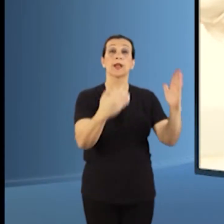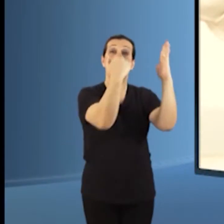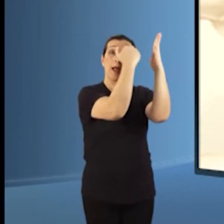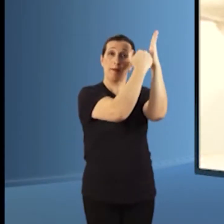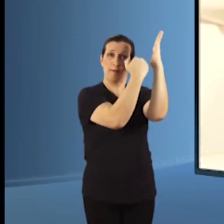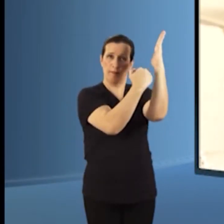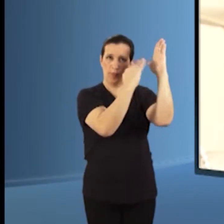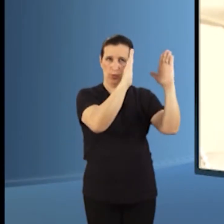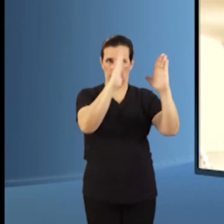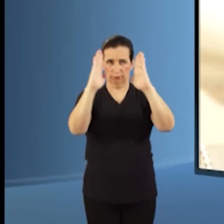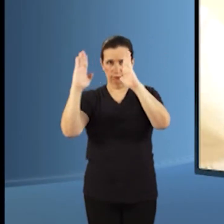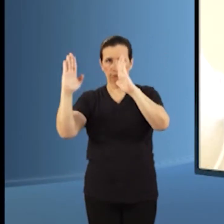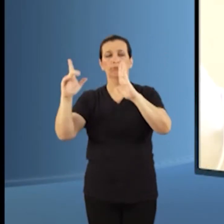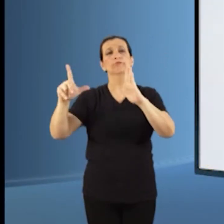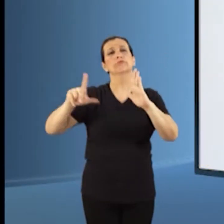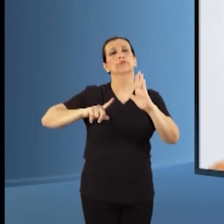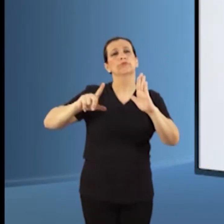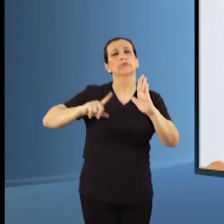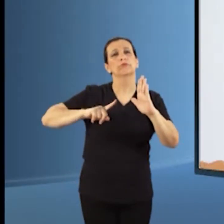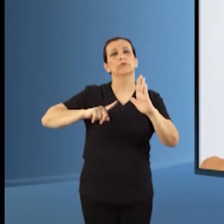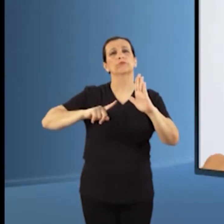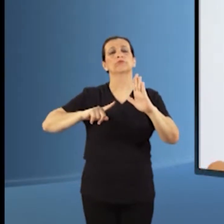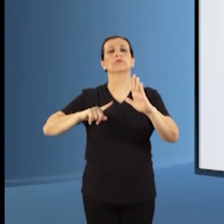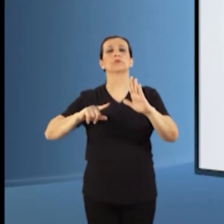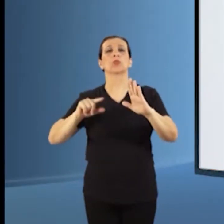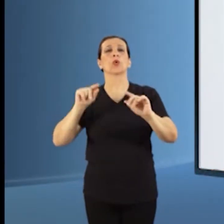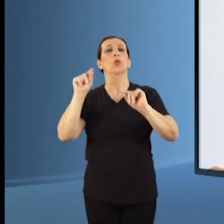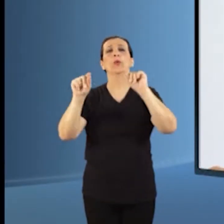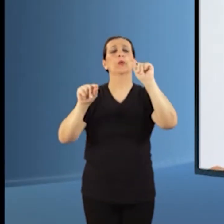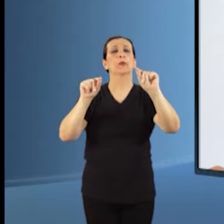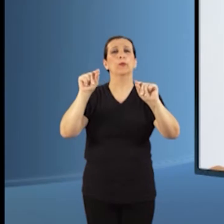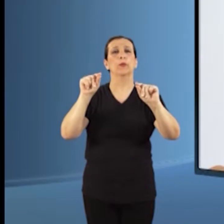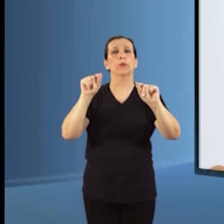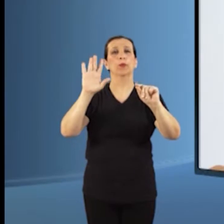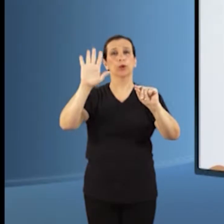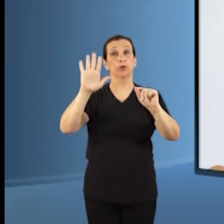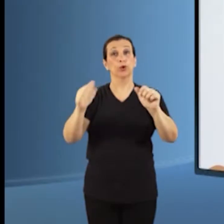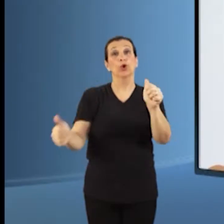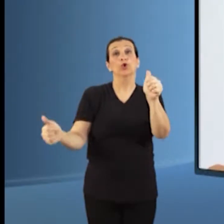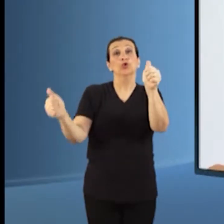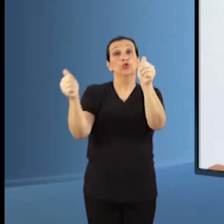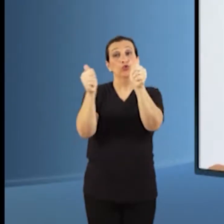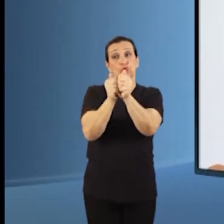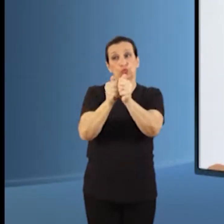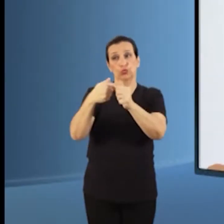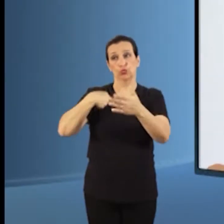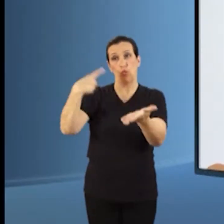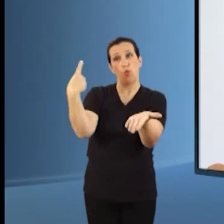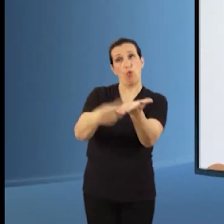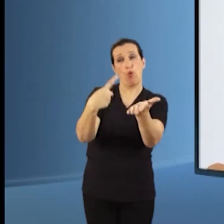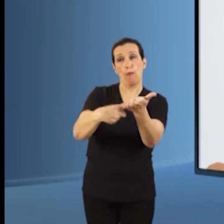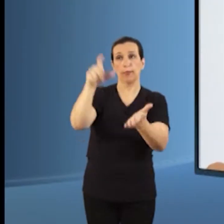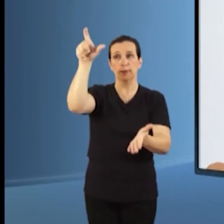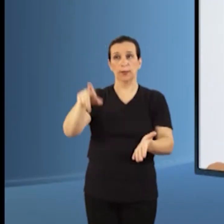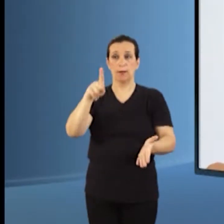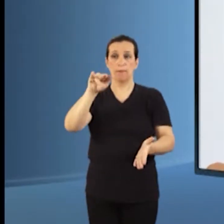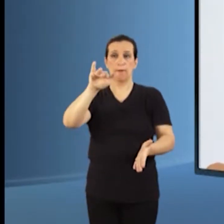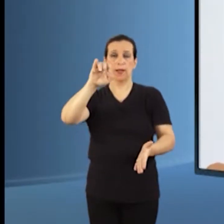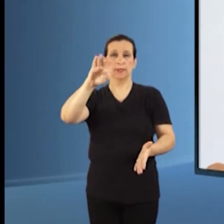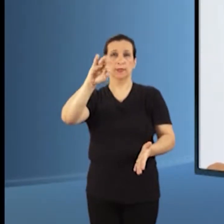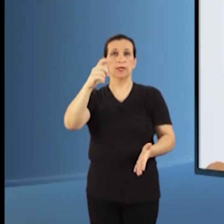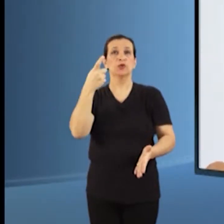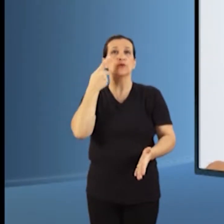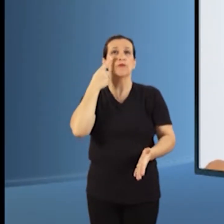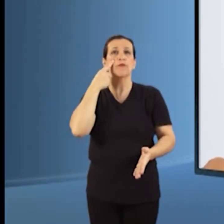A programação envolve tanto a determinação junto com o paciente dos níveis de